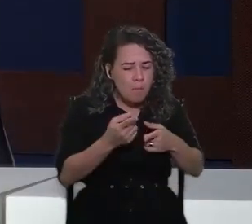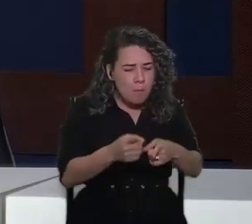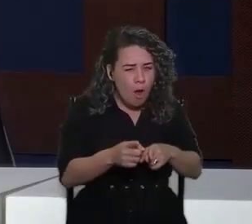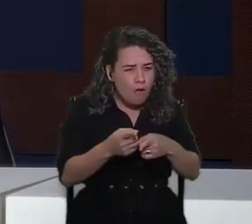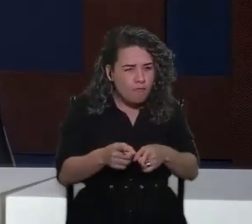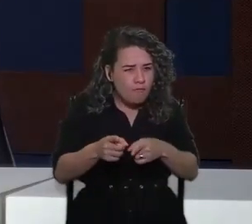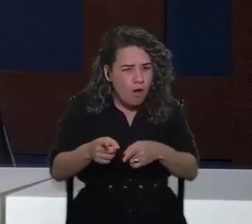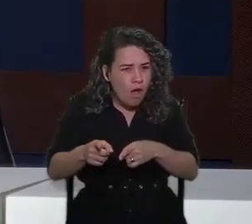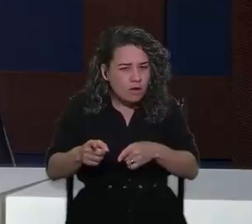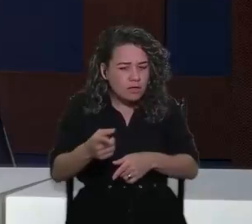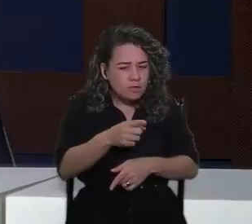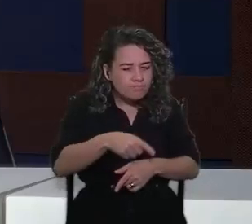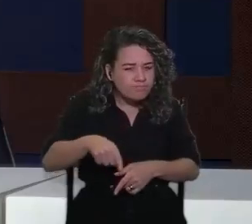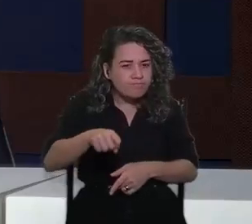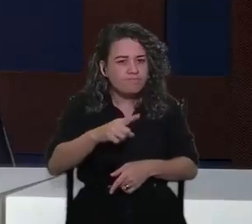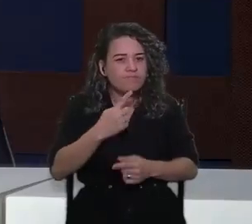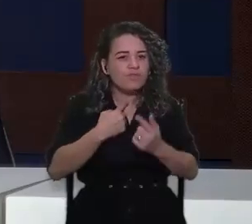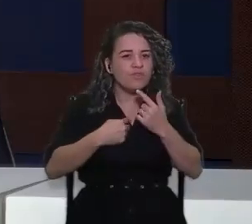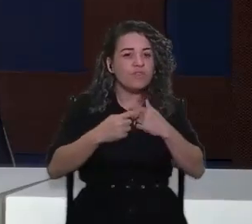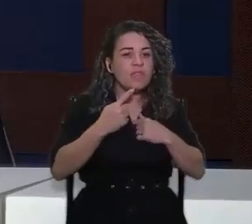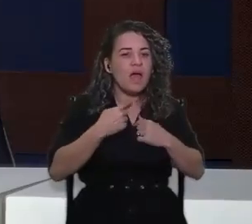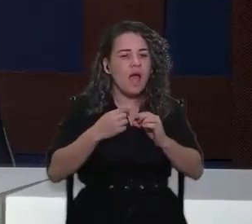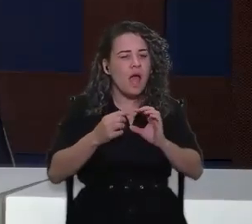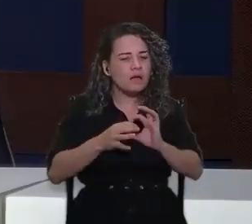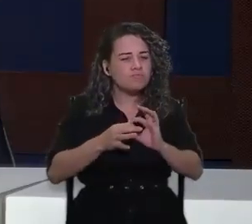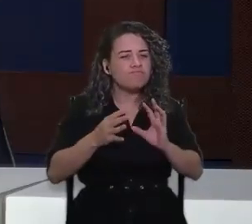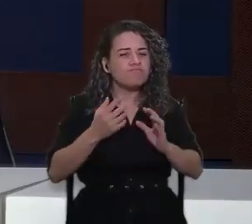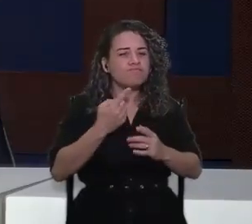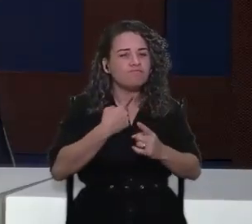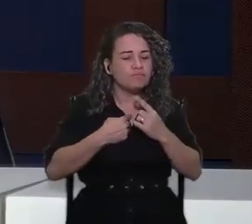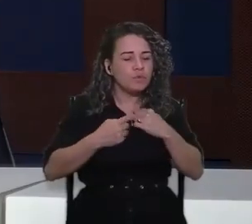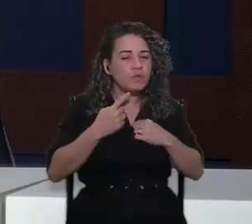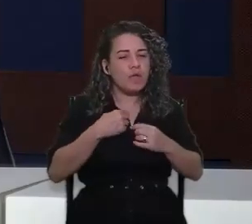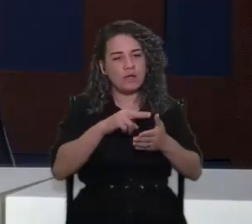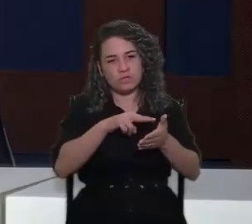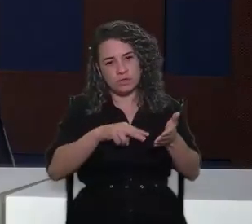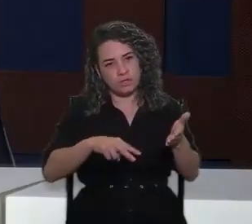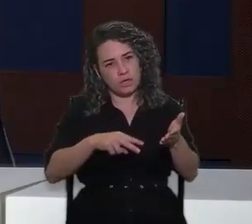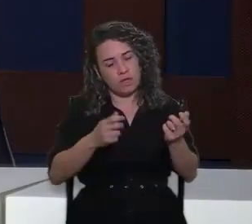alunos lerem. Sem mediação,